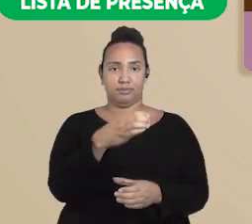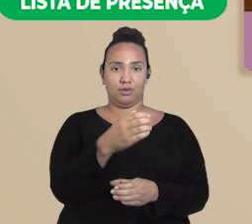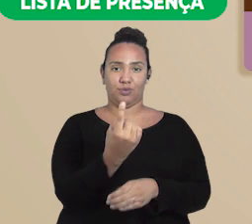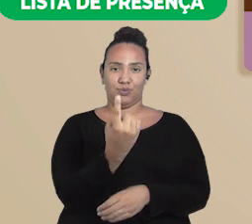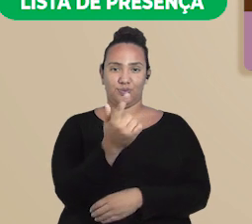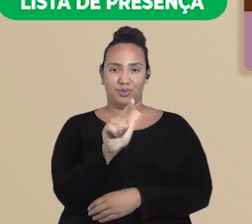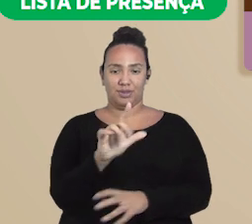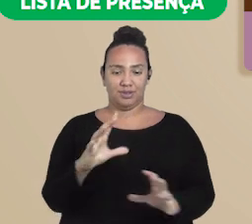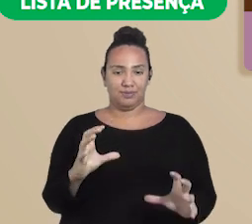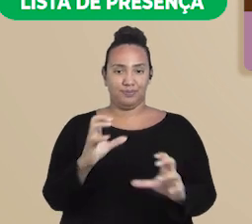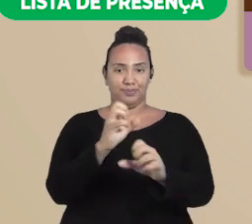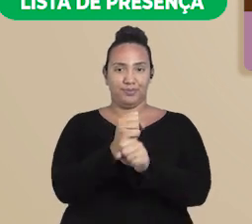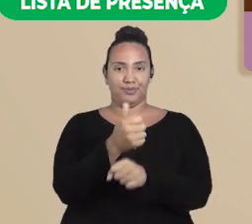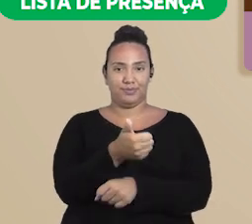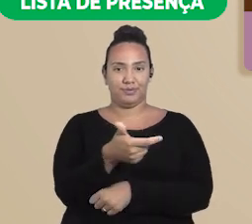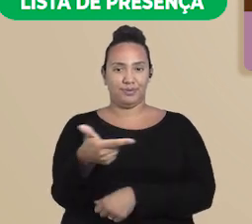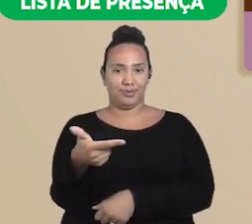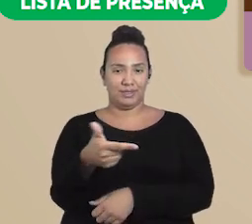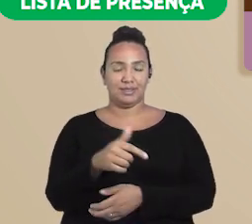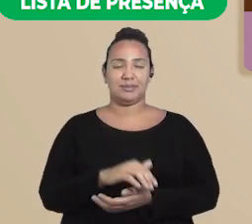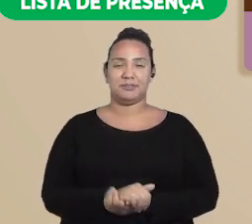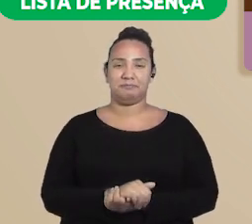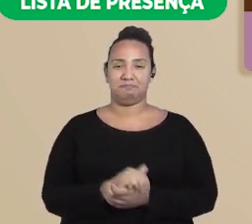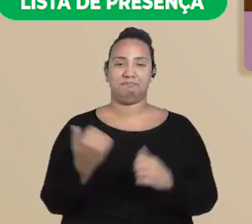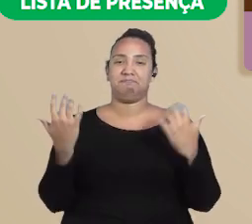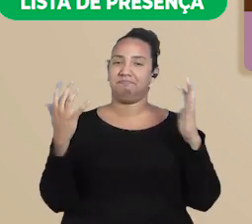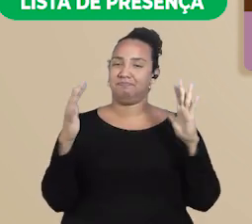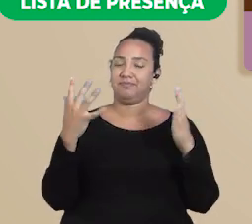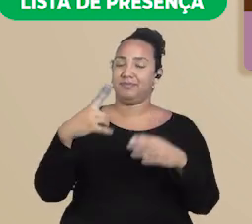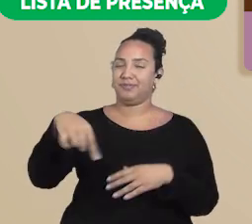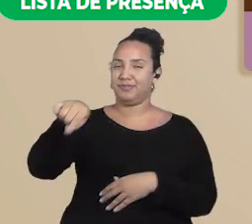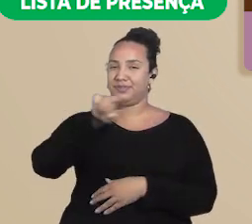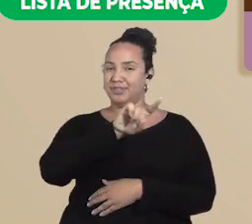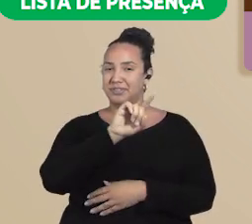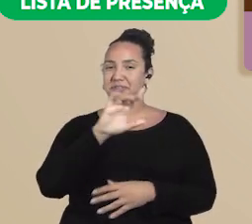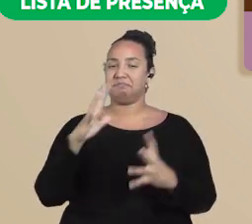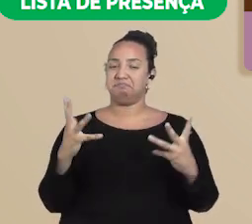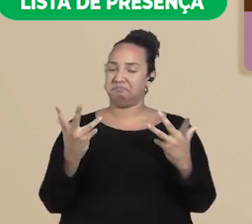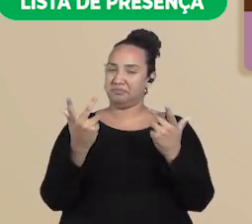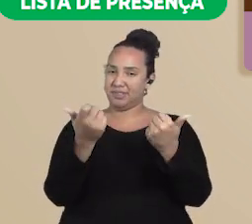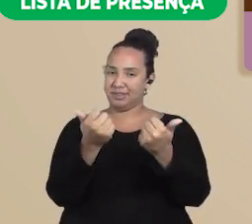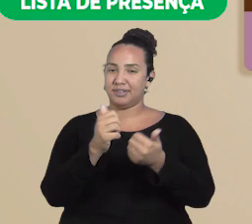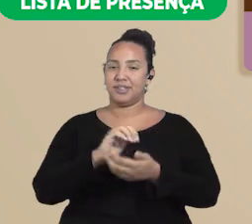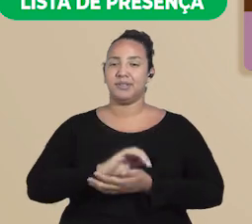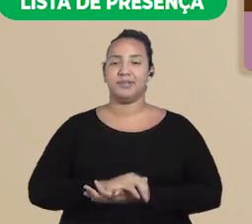de 1 litro para totalizar os 12 litros. Parabéns, vocês foram